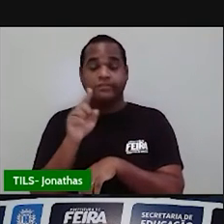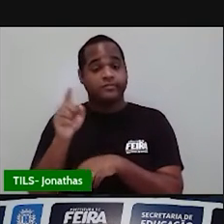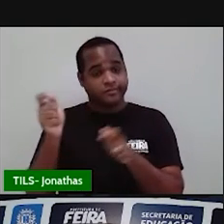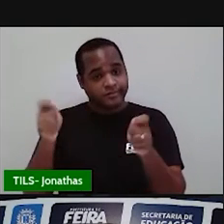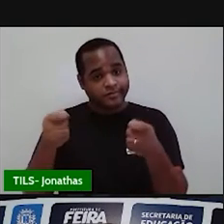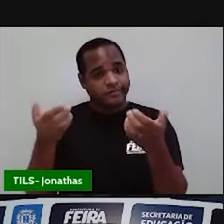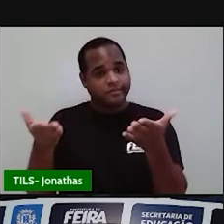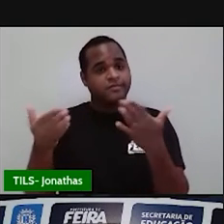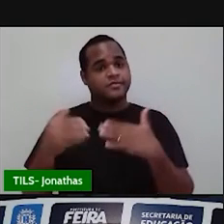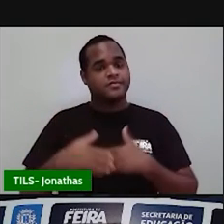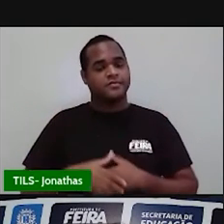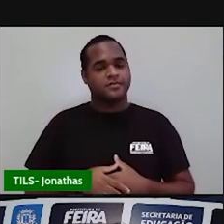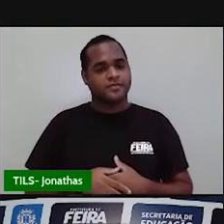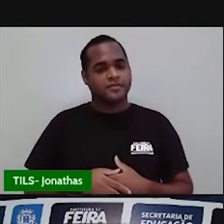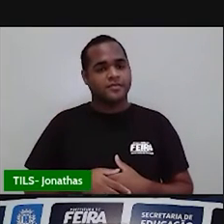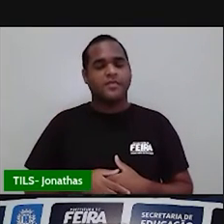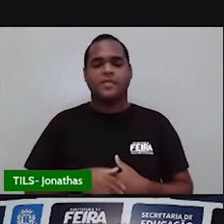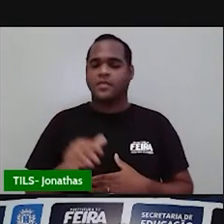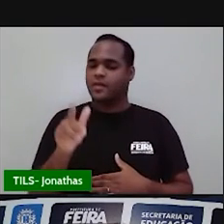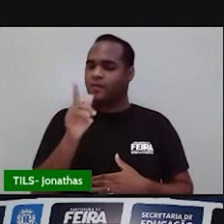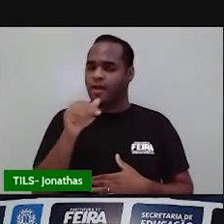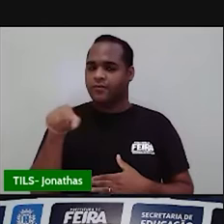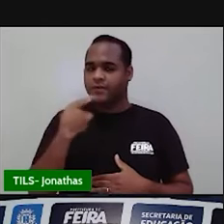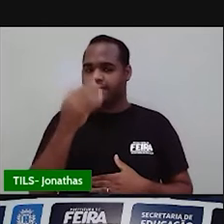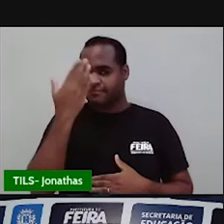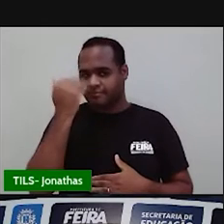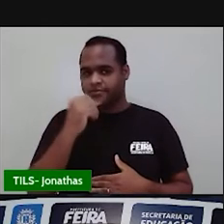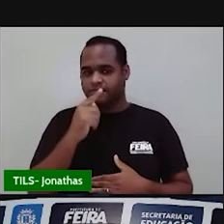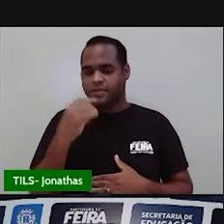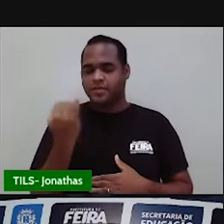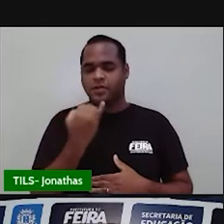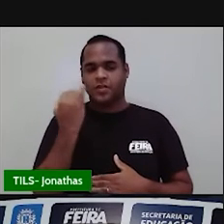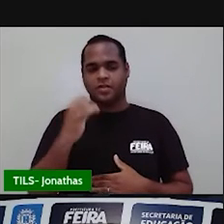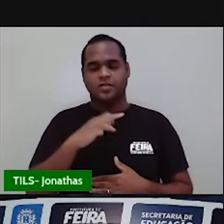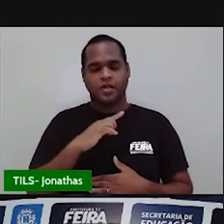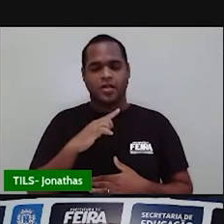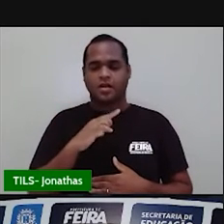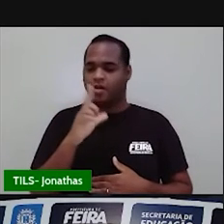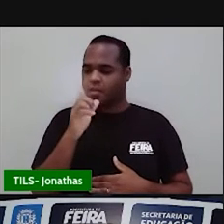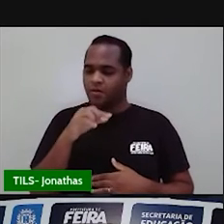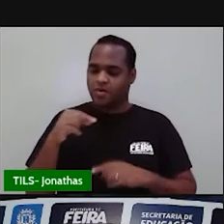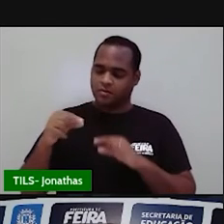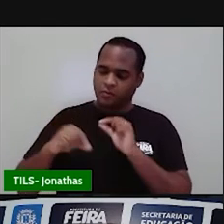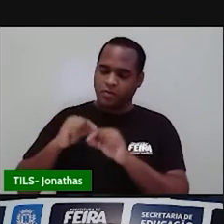justamente, né? E a água, a gente sabe que é um recurso